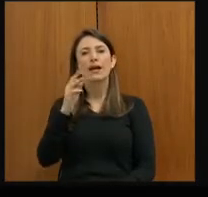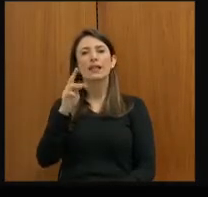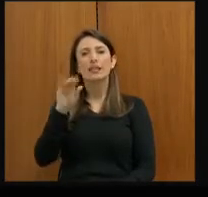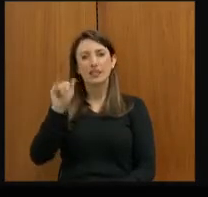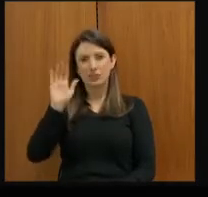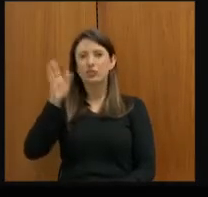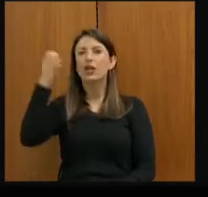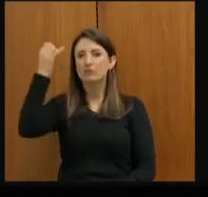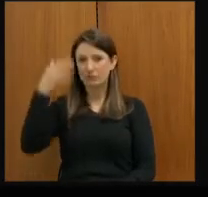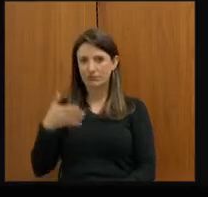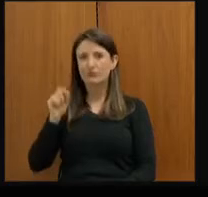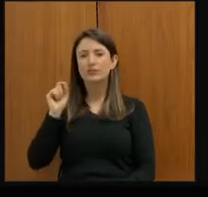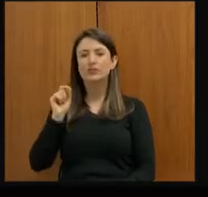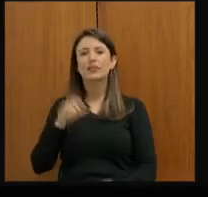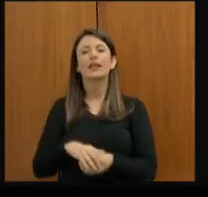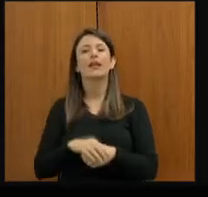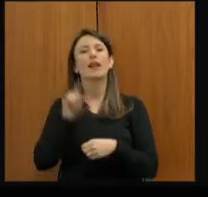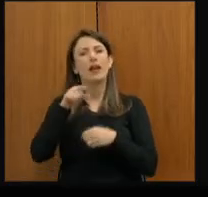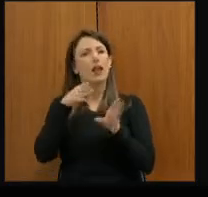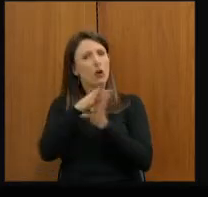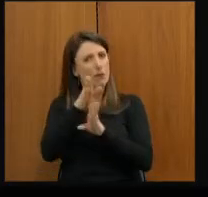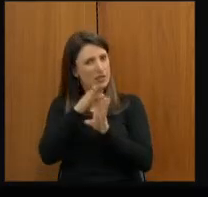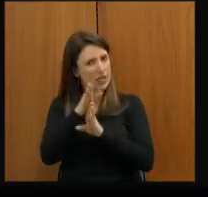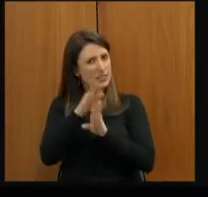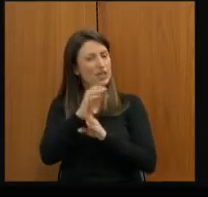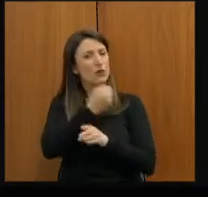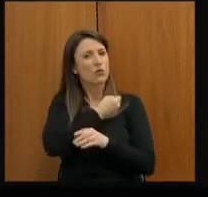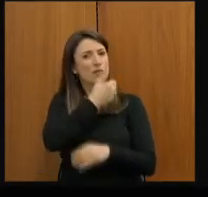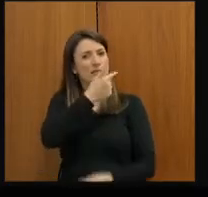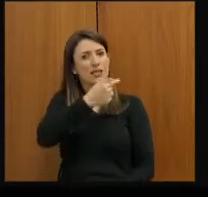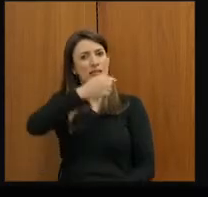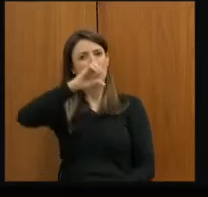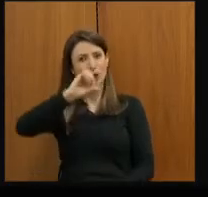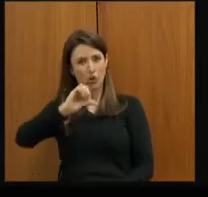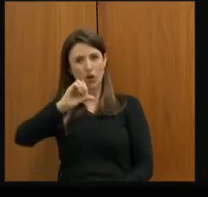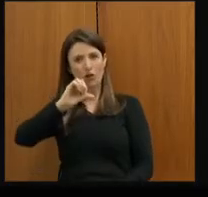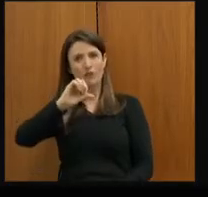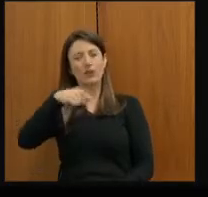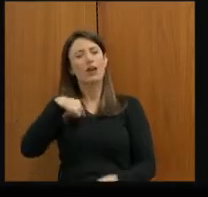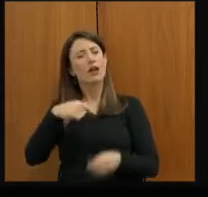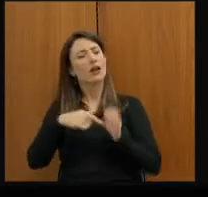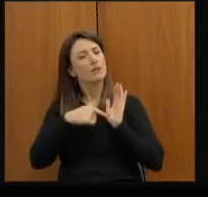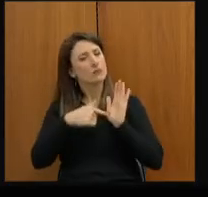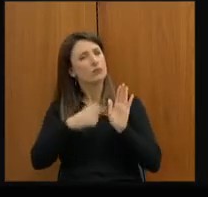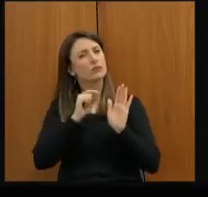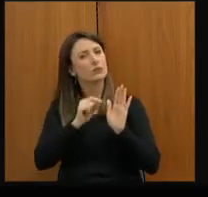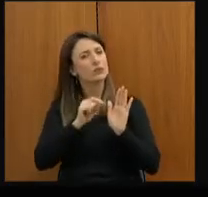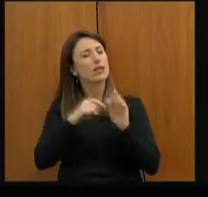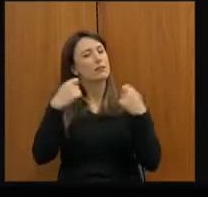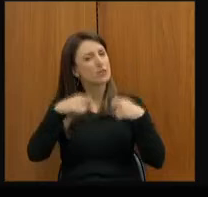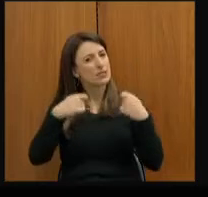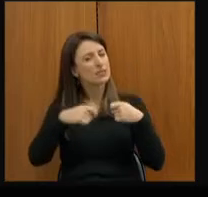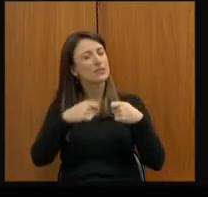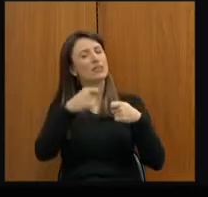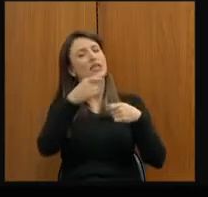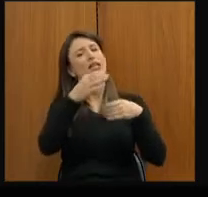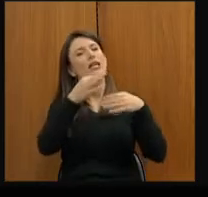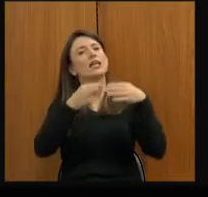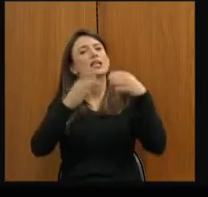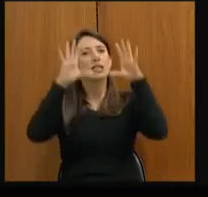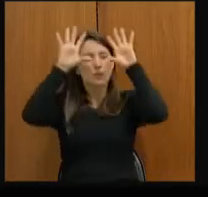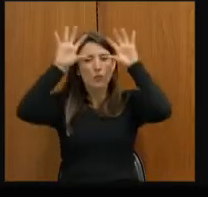fez uma recomendação nº 79 indicando aos tribunais de justiça que promovessem a